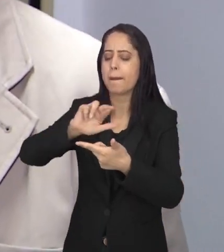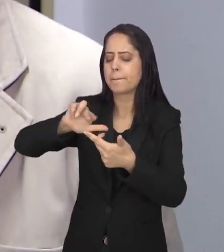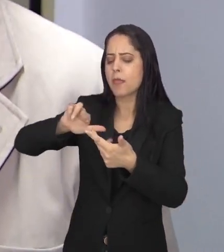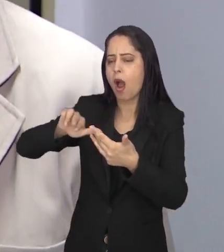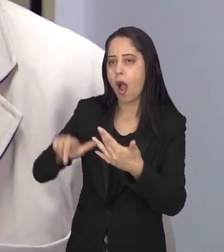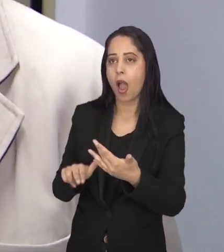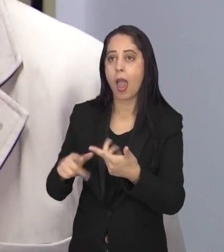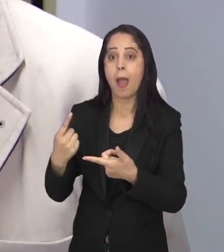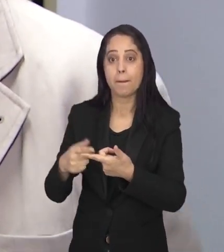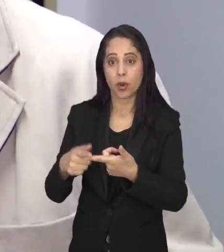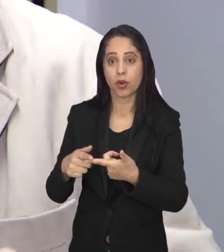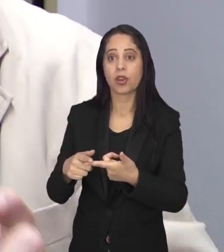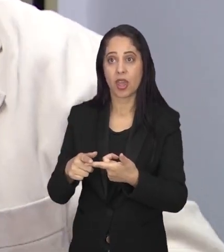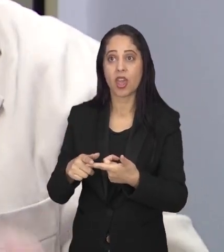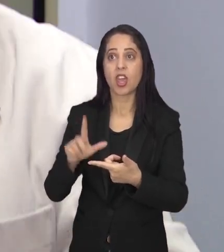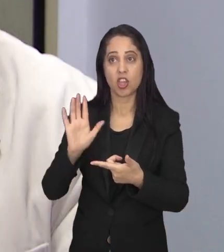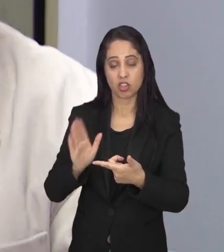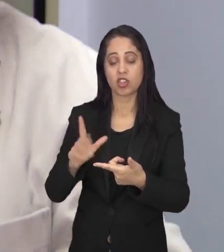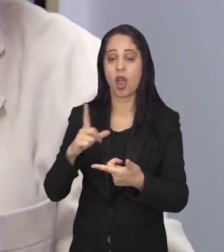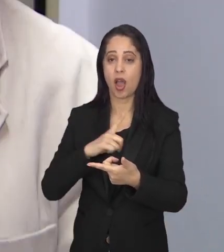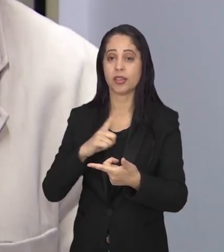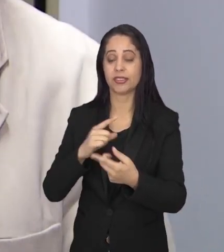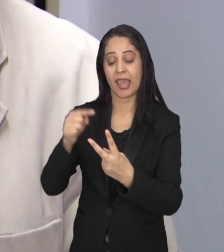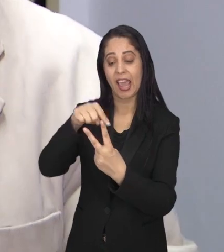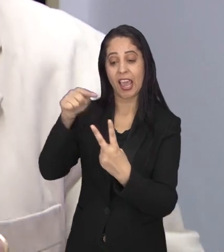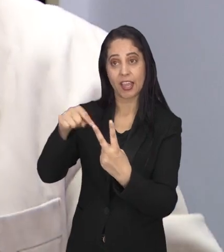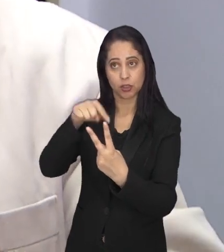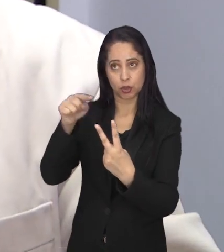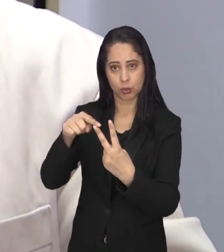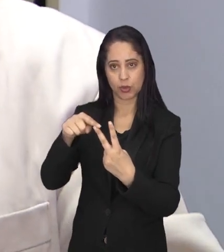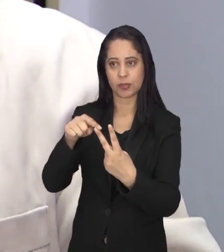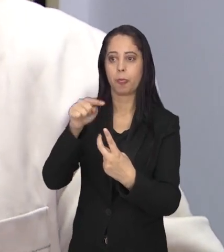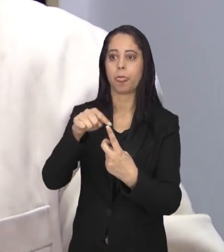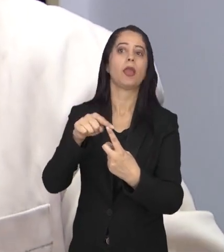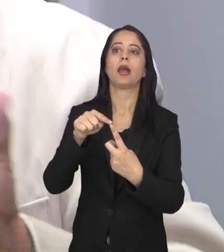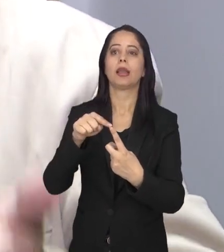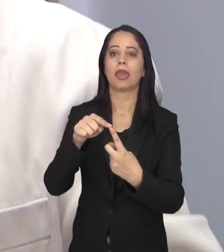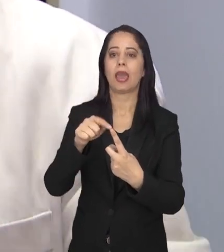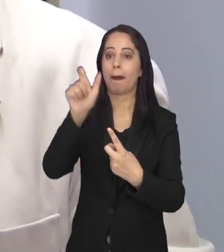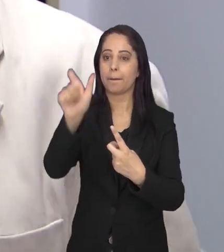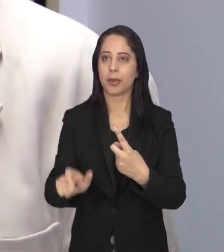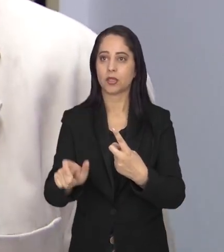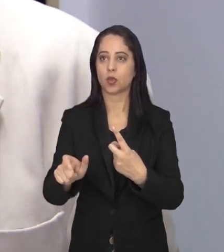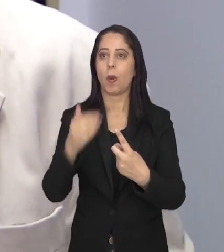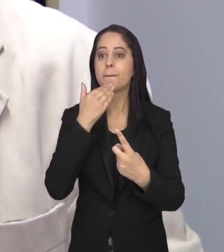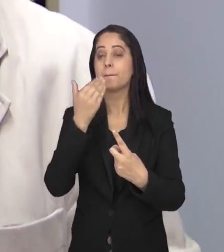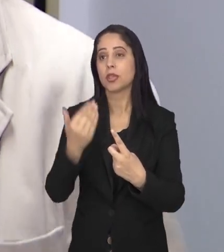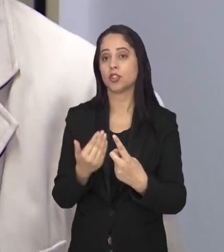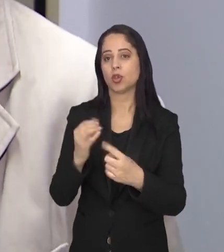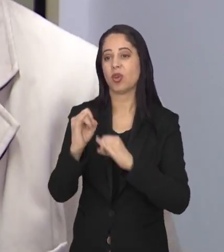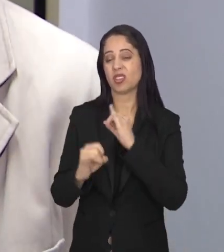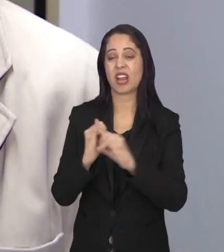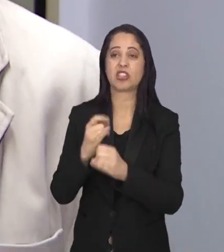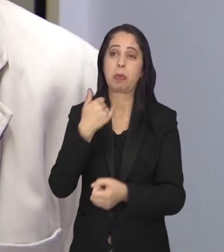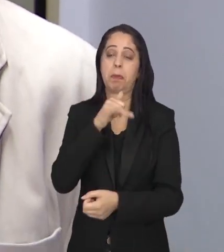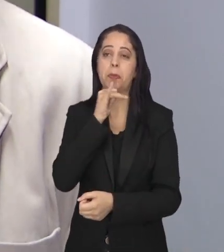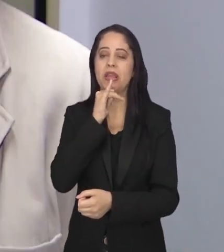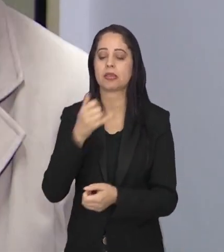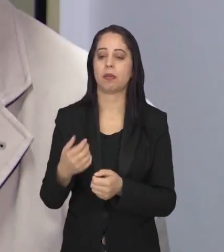Petit propôs um projeto de lei para que os estabelecimentos comerciais sejam obrigados a disponibilizarem o acesso